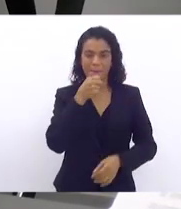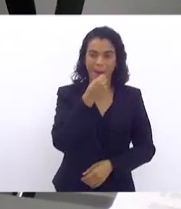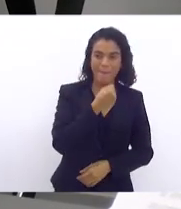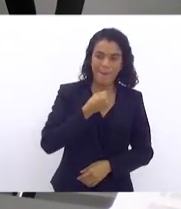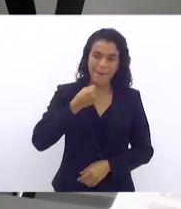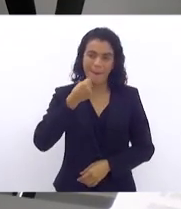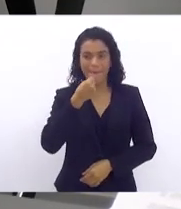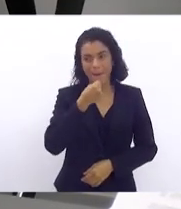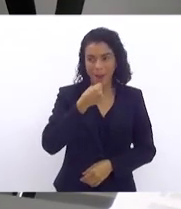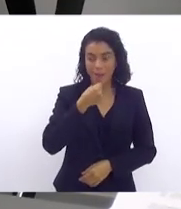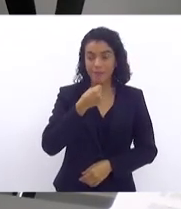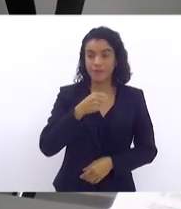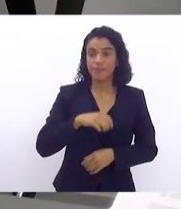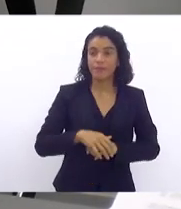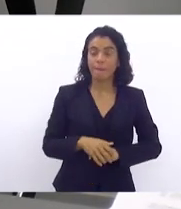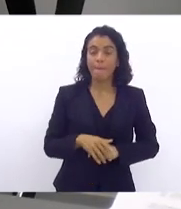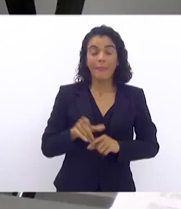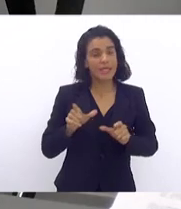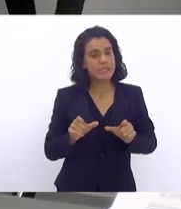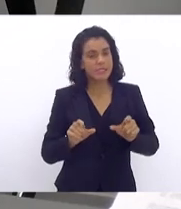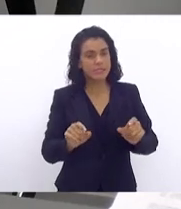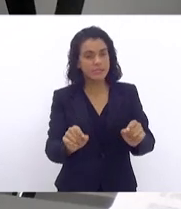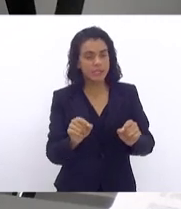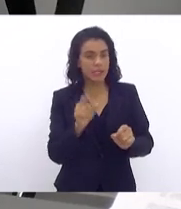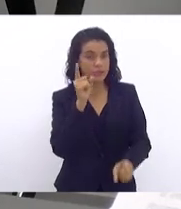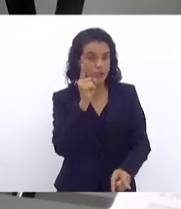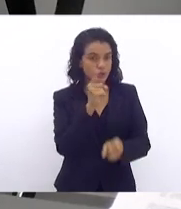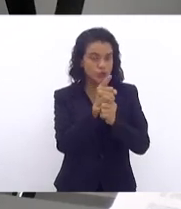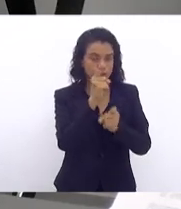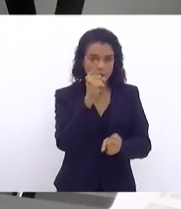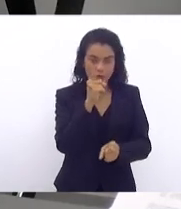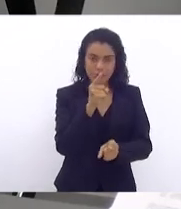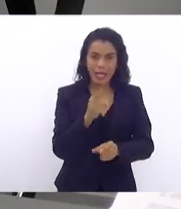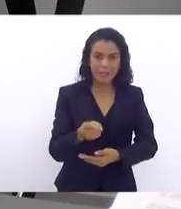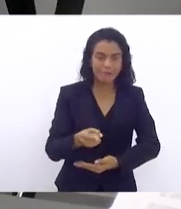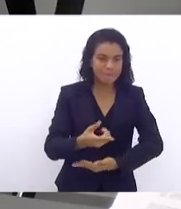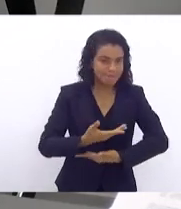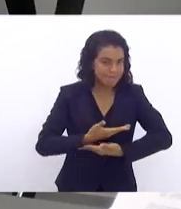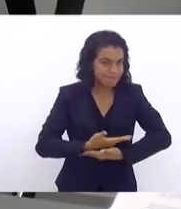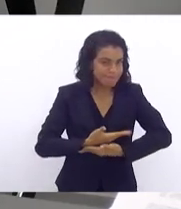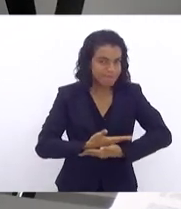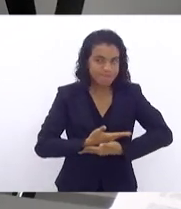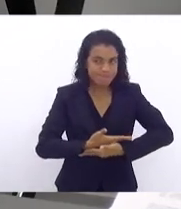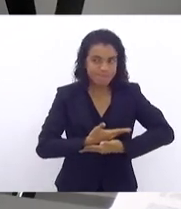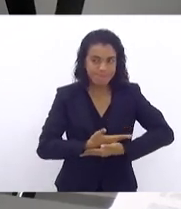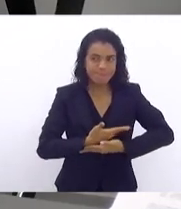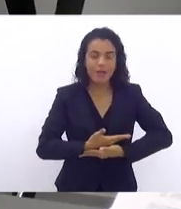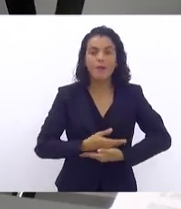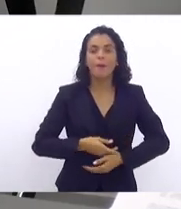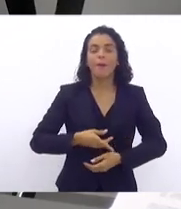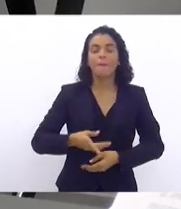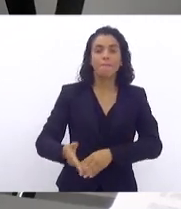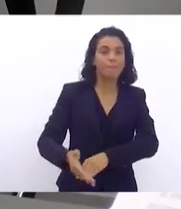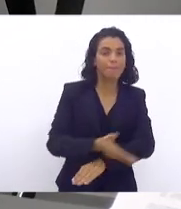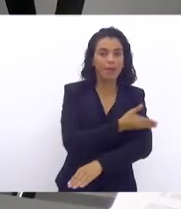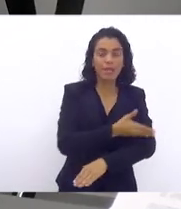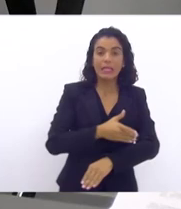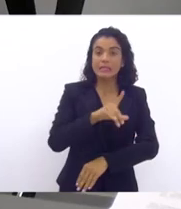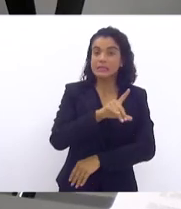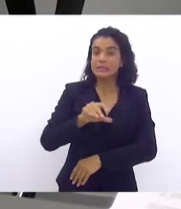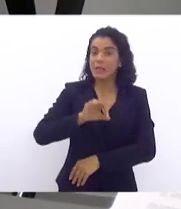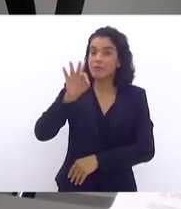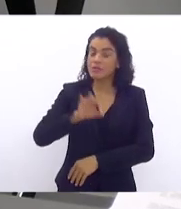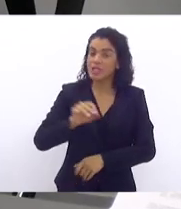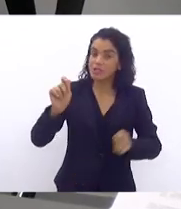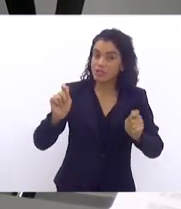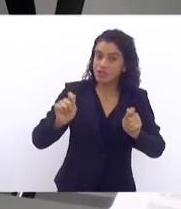Esse câncer, ele, se diagnosticado de forma precoce, tem praticamente 100%